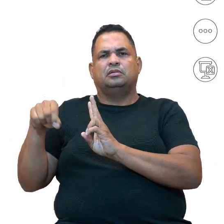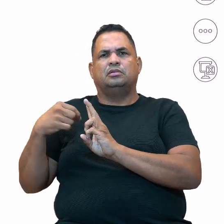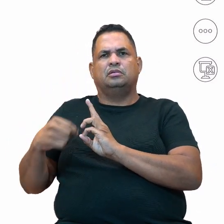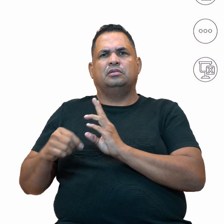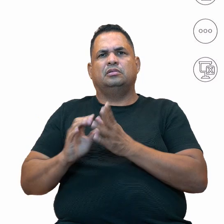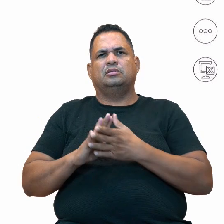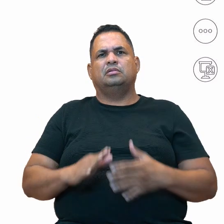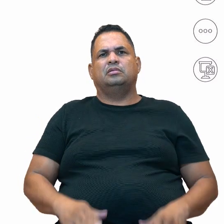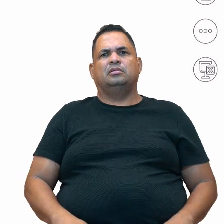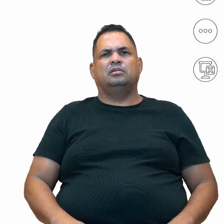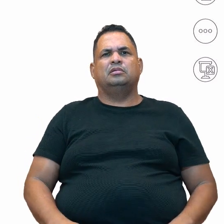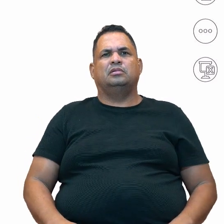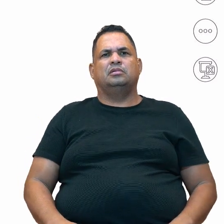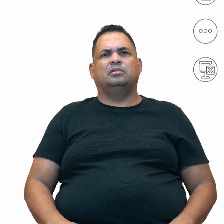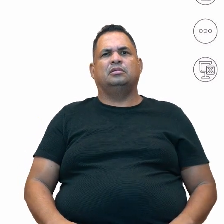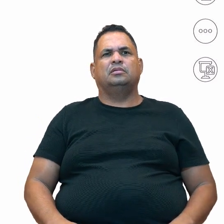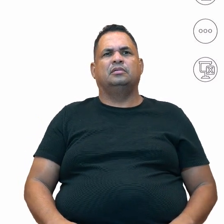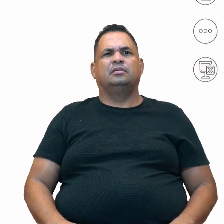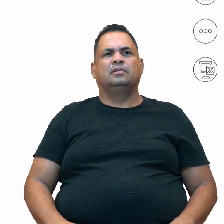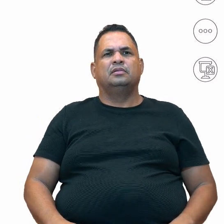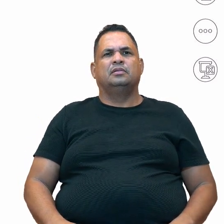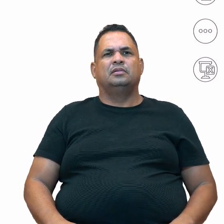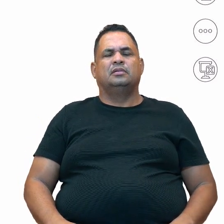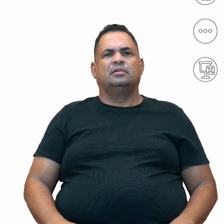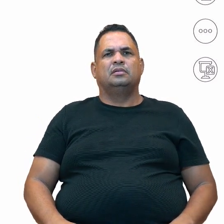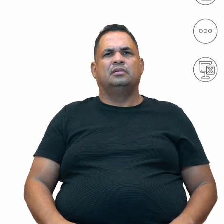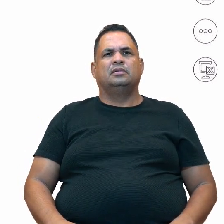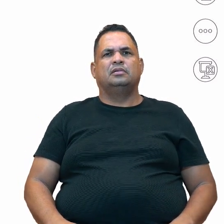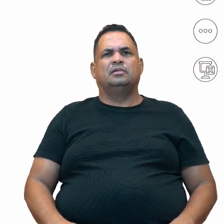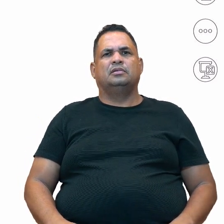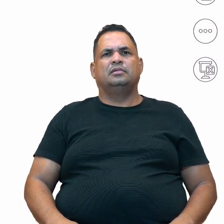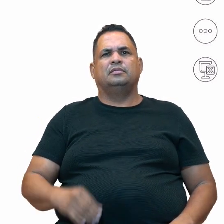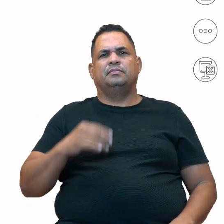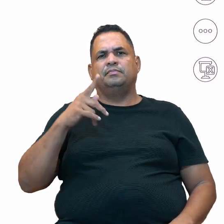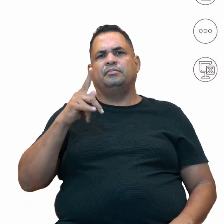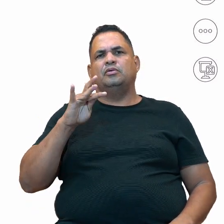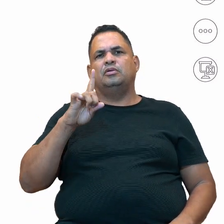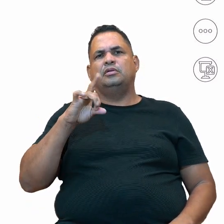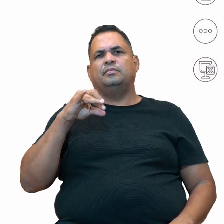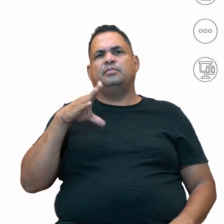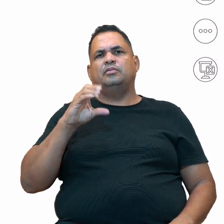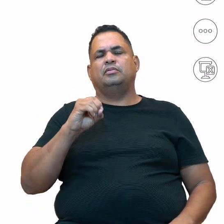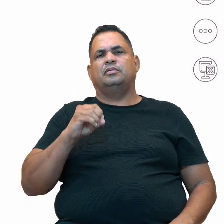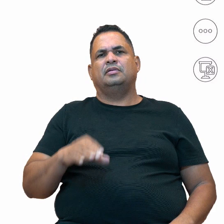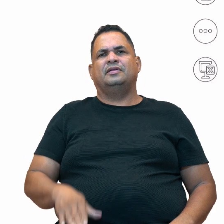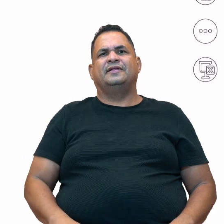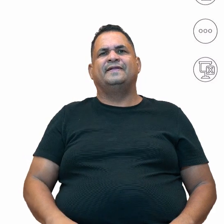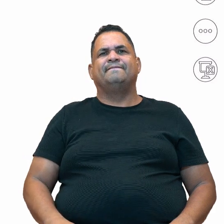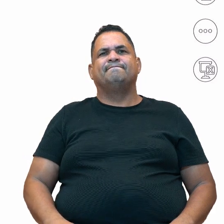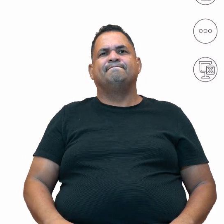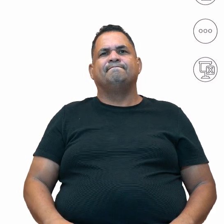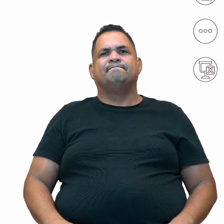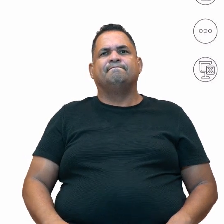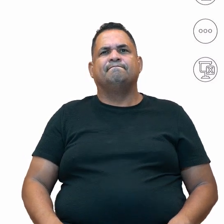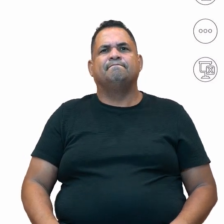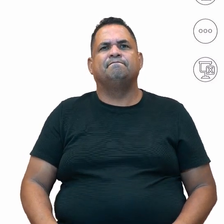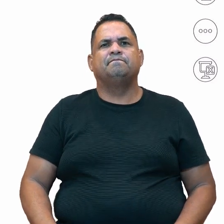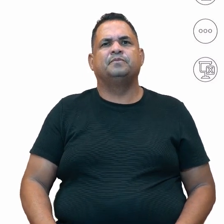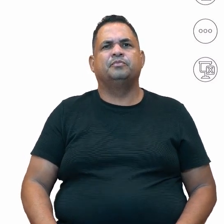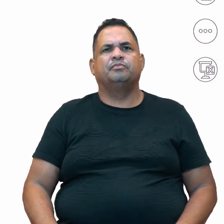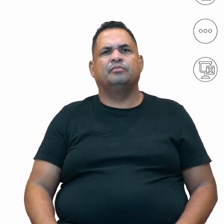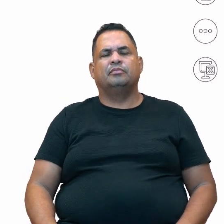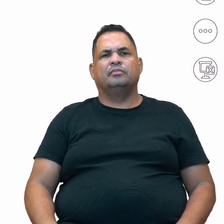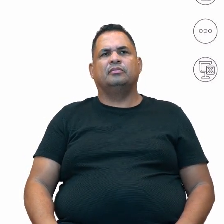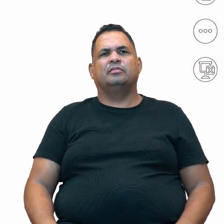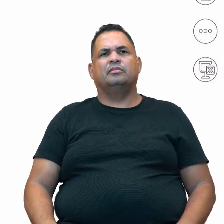chamadas de éfiras, tá? Aqui é a forma do pólipo, aqui os cortes transversais. E aí,